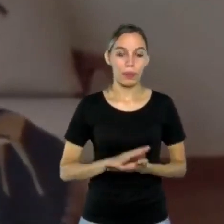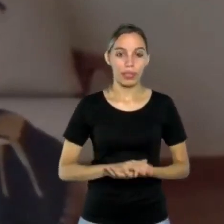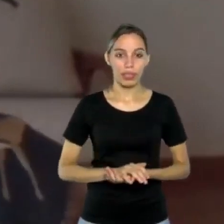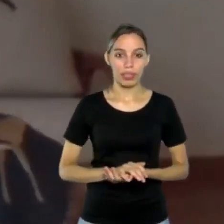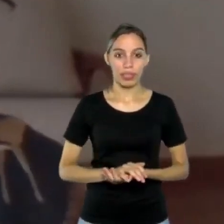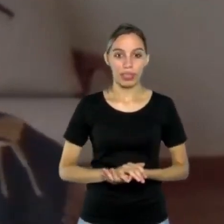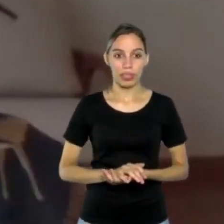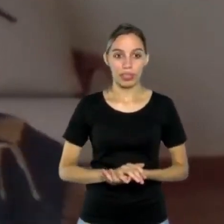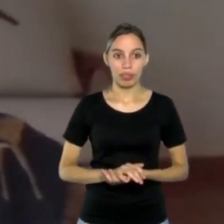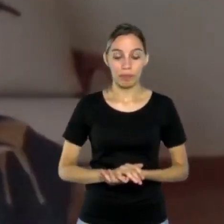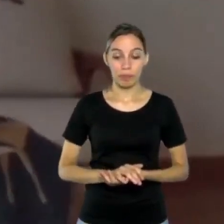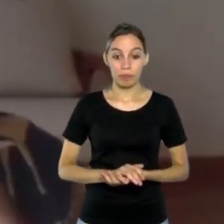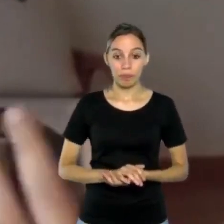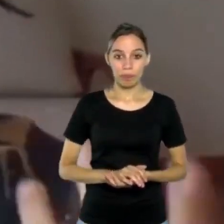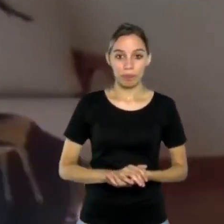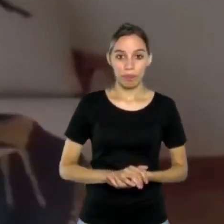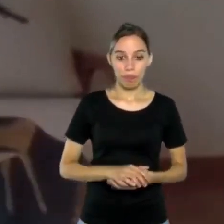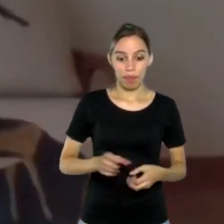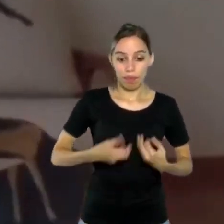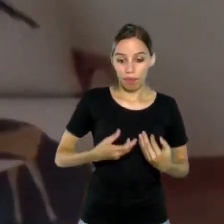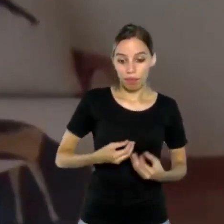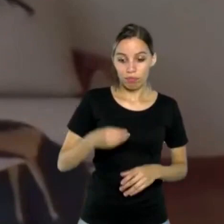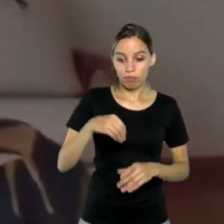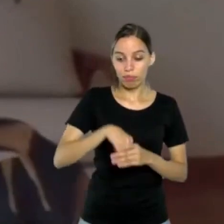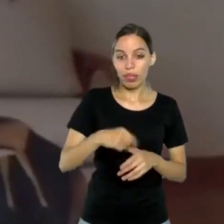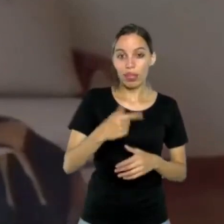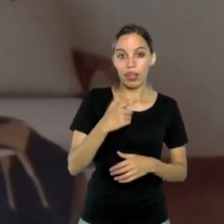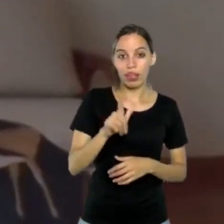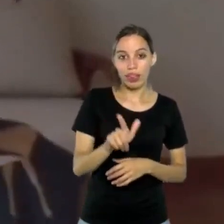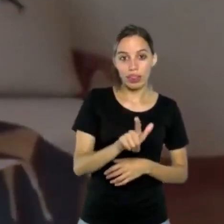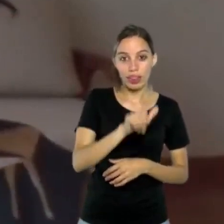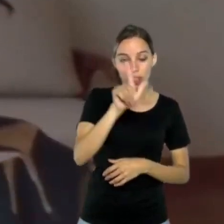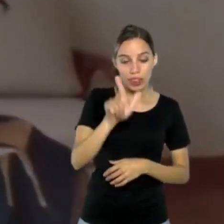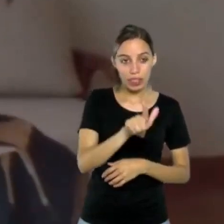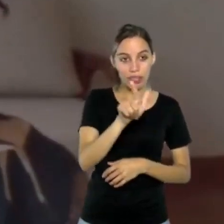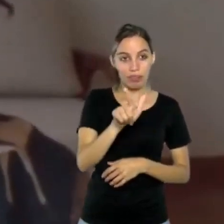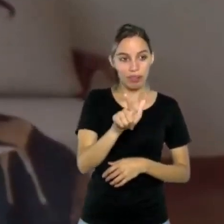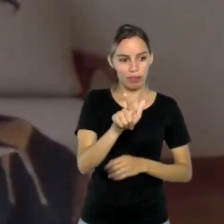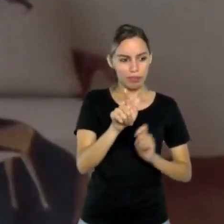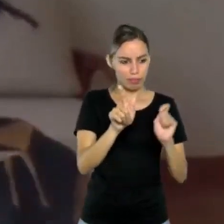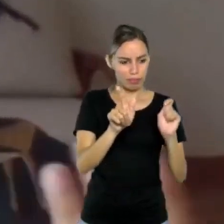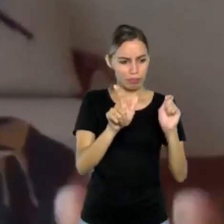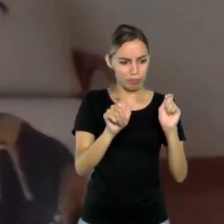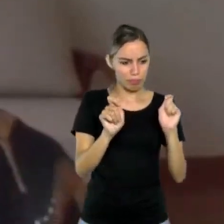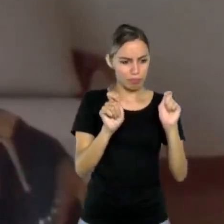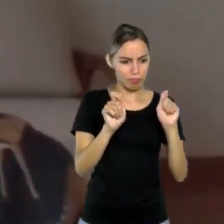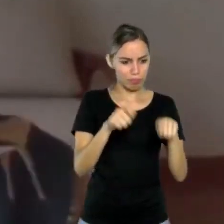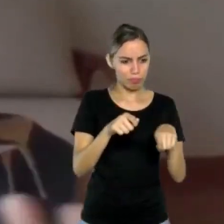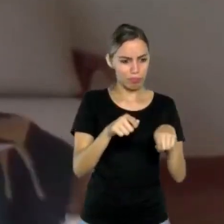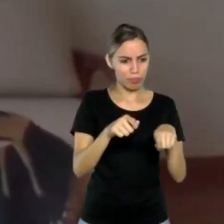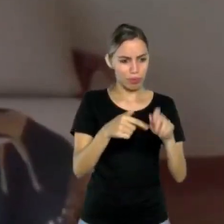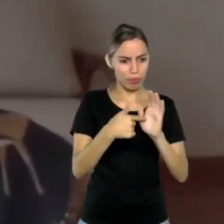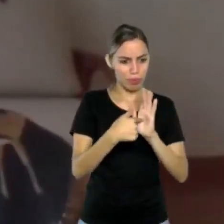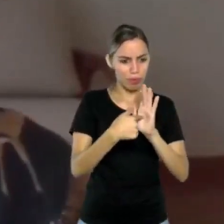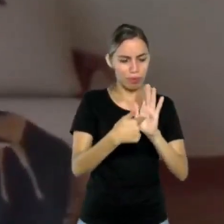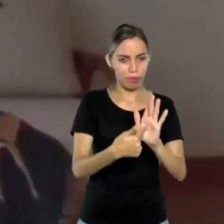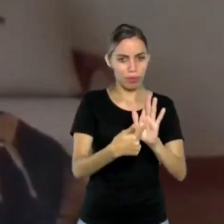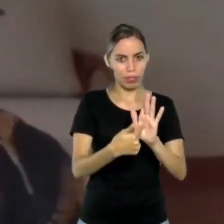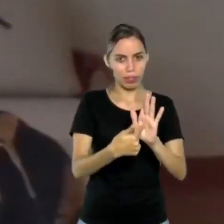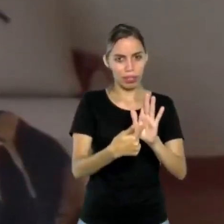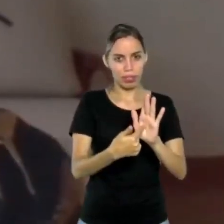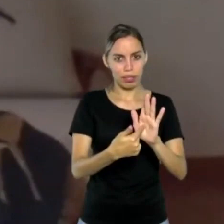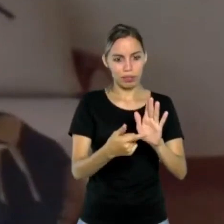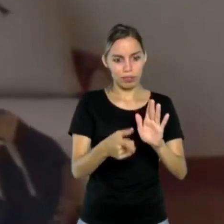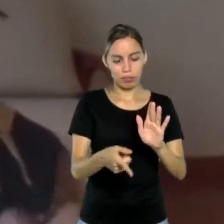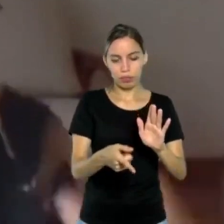ela ajuda a dizer um pouco o indizível, né, assim, essa vontade que também é o tempo todo frustrada, que eu acho que